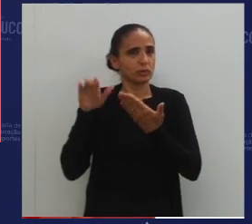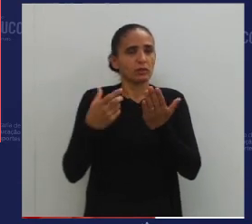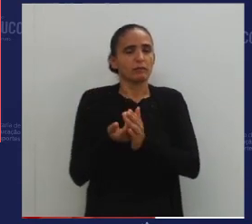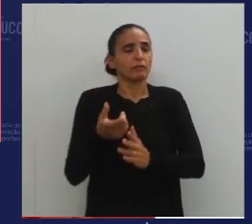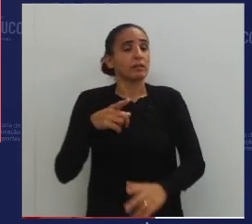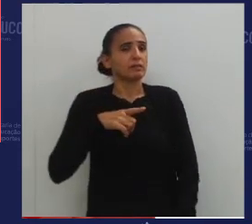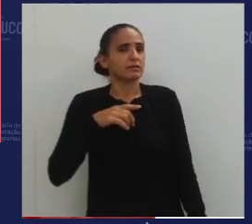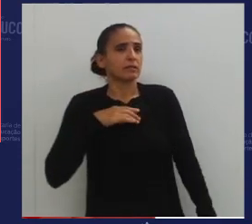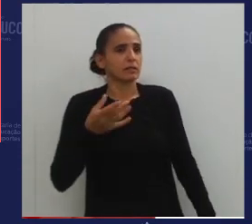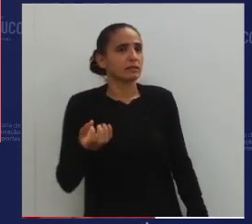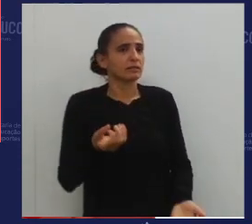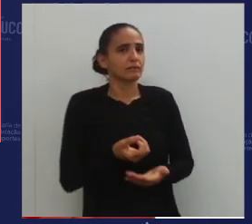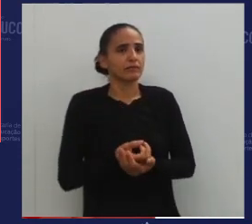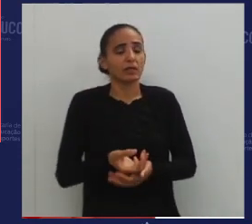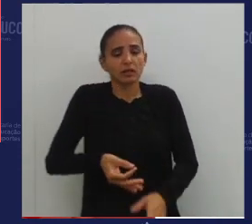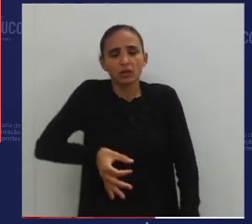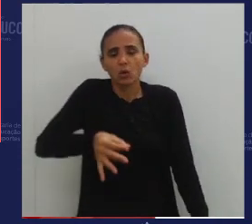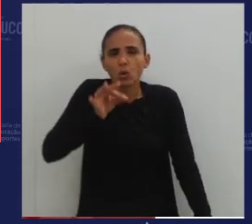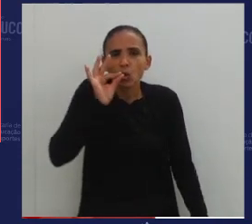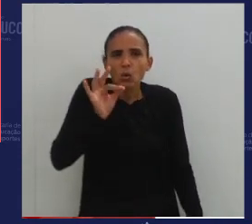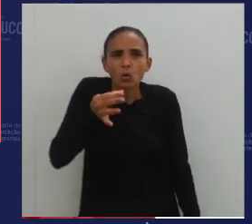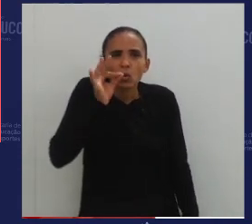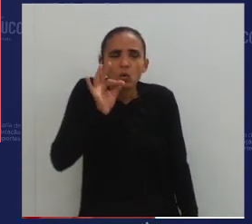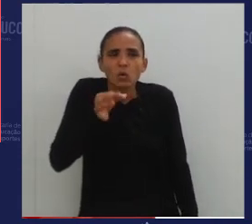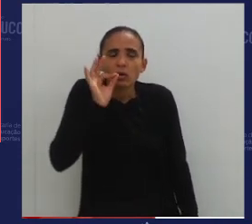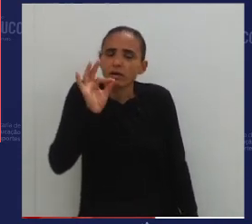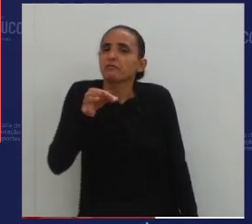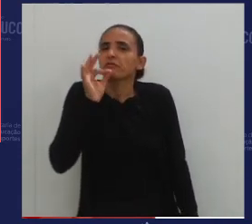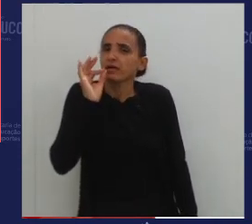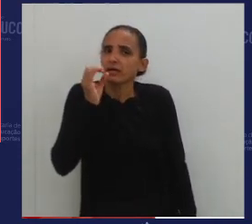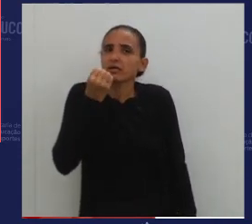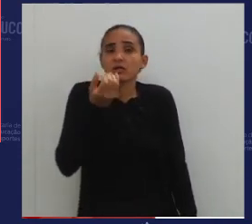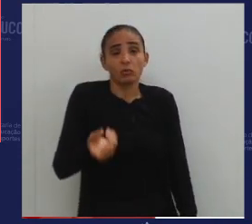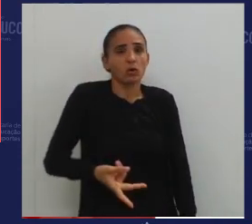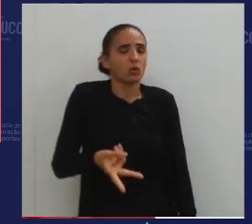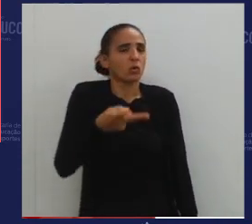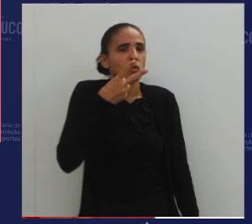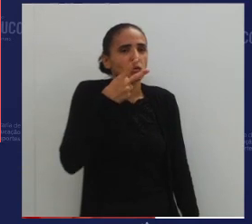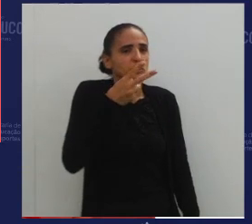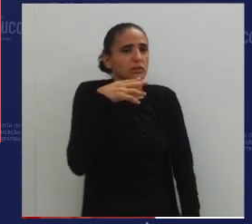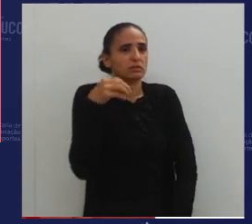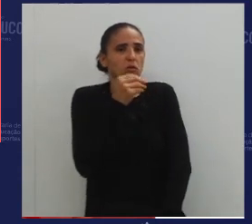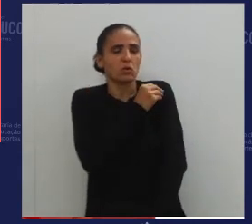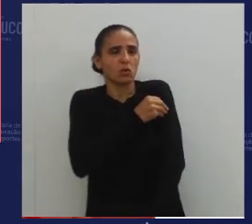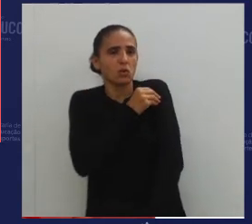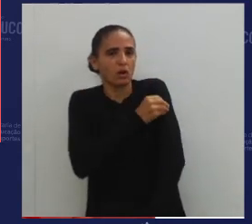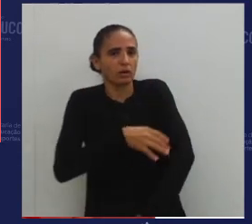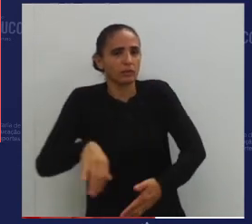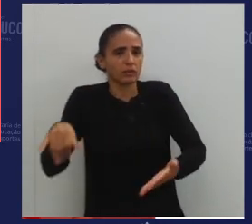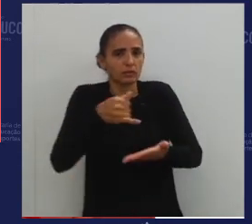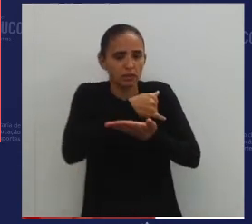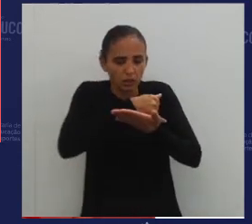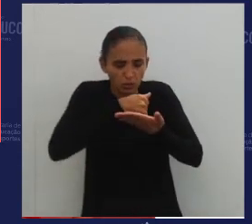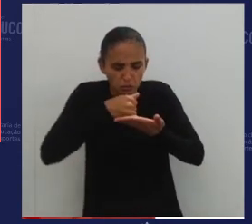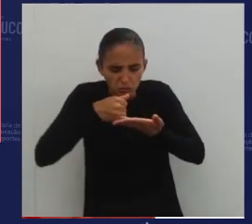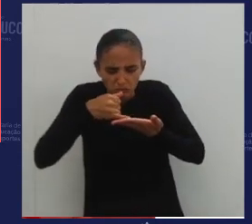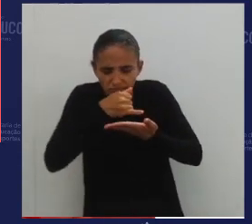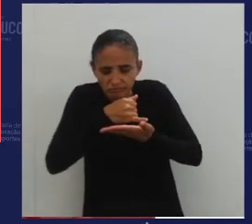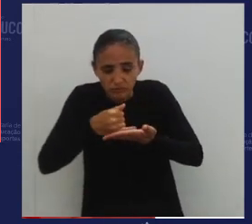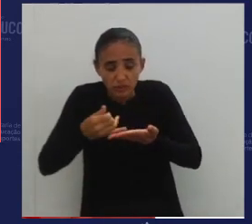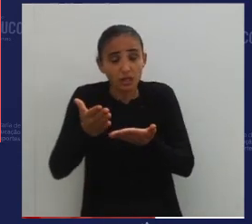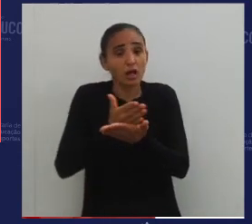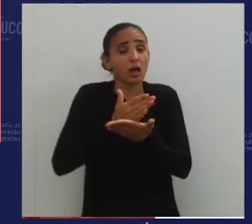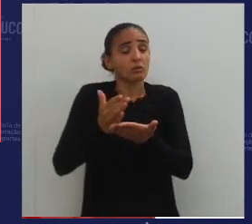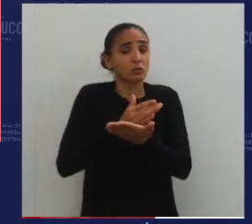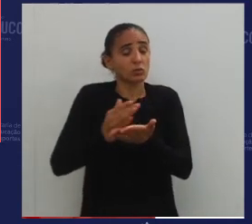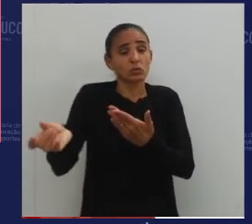estimulantes. A gente tem aí, no caso, a cafeína, o famoso café, o cigarro, o álcool, o crack, a